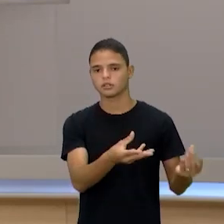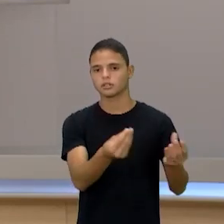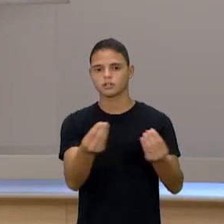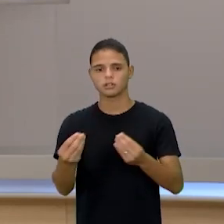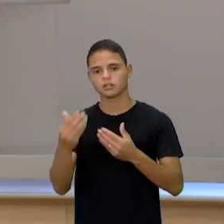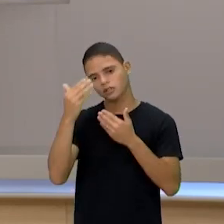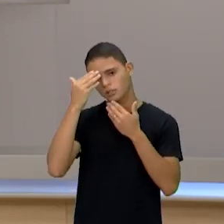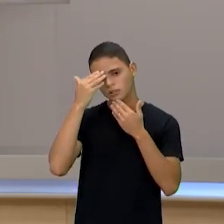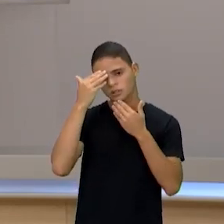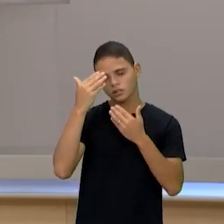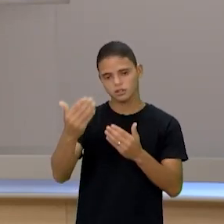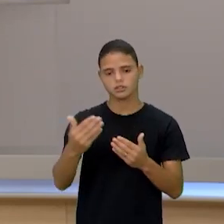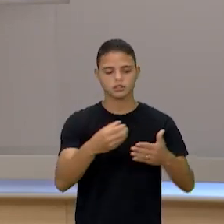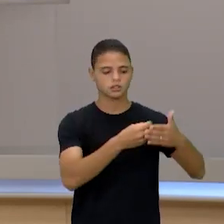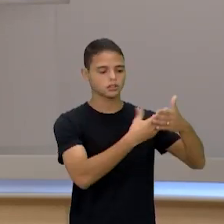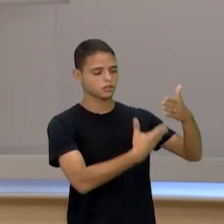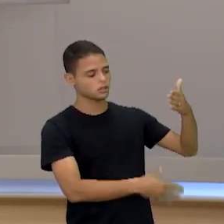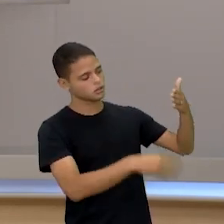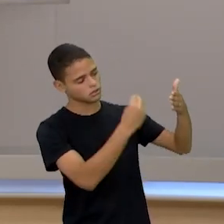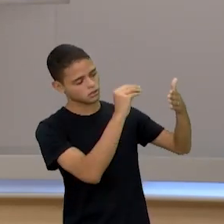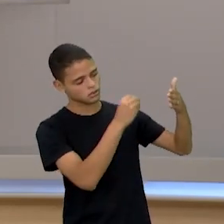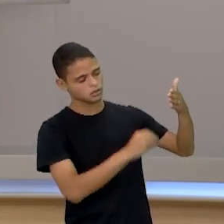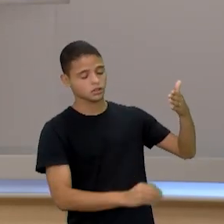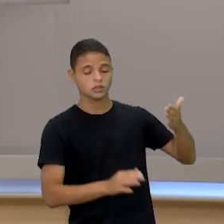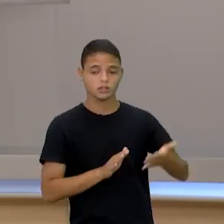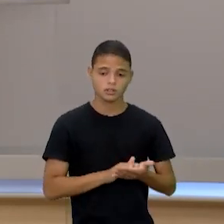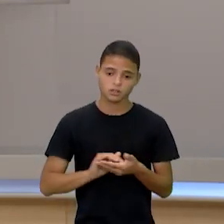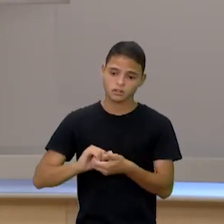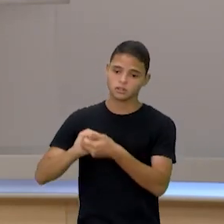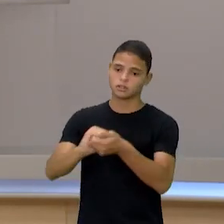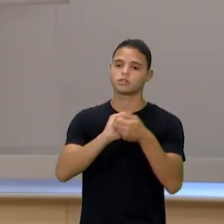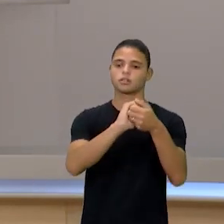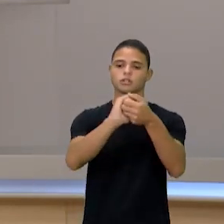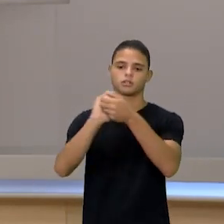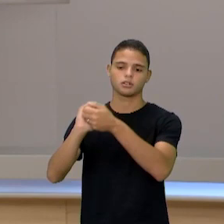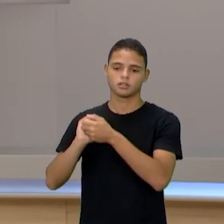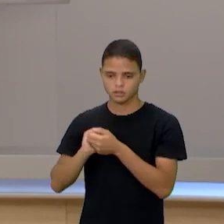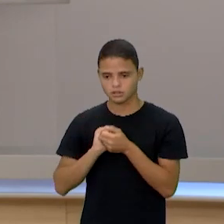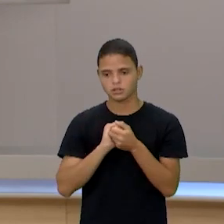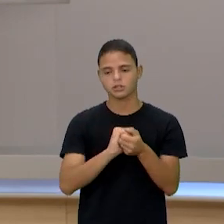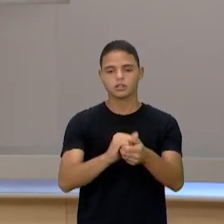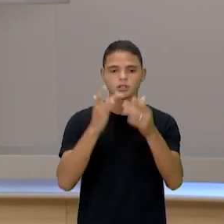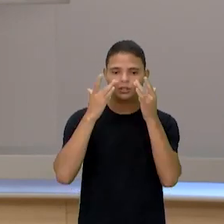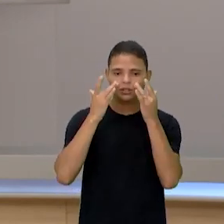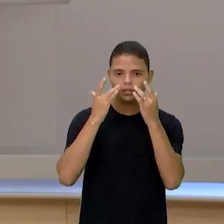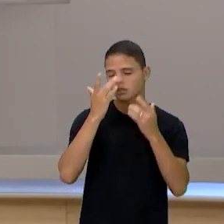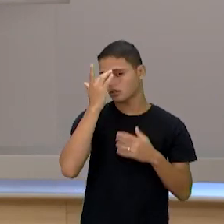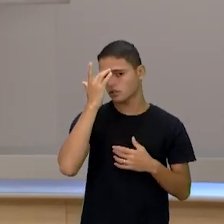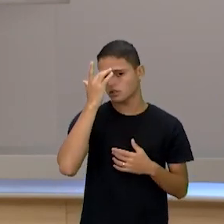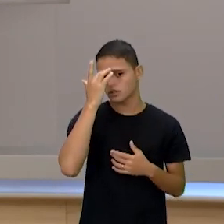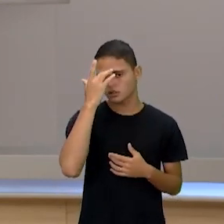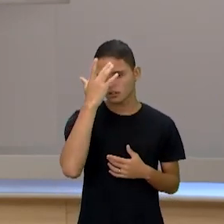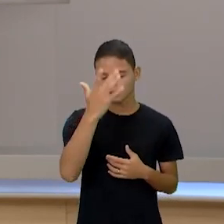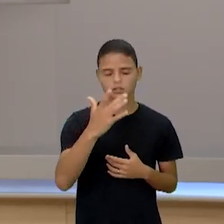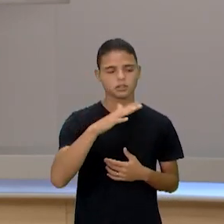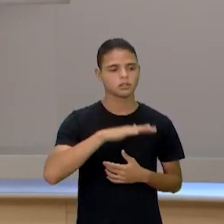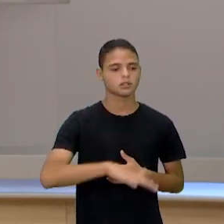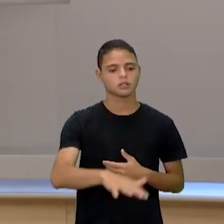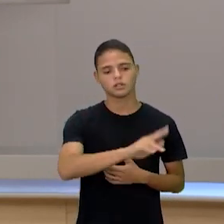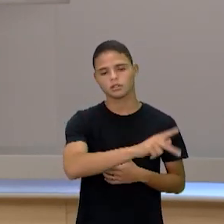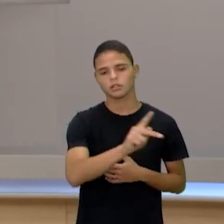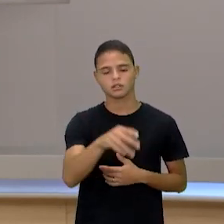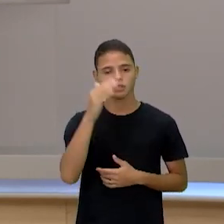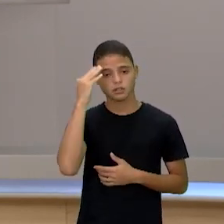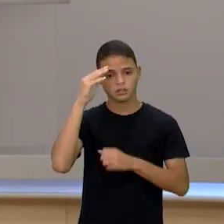estão agradecendo aqui no chat, elogiando a sua apresentação, que foi de fácil compreensão, uma linguagem acessível para os nossos